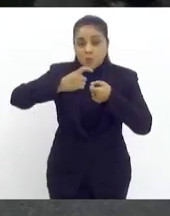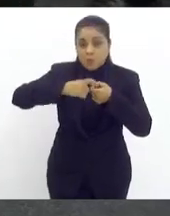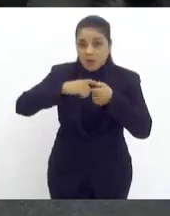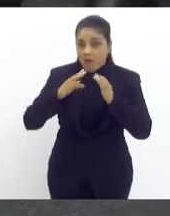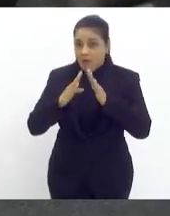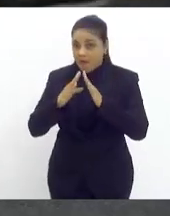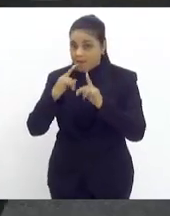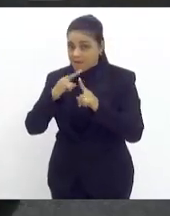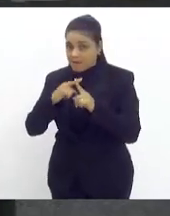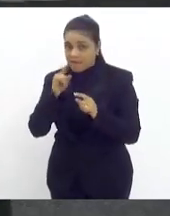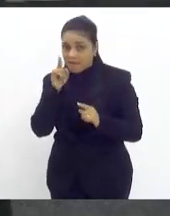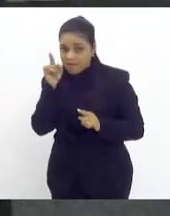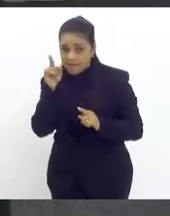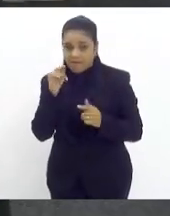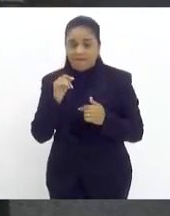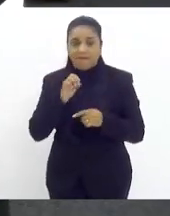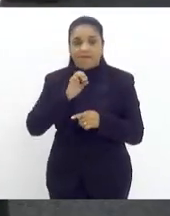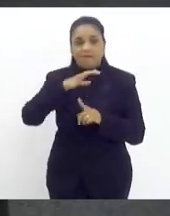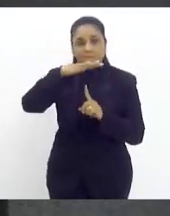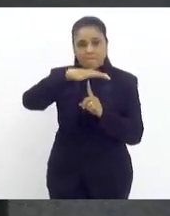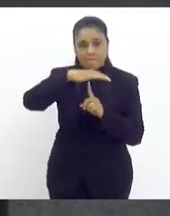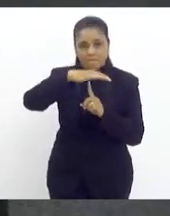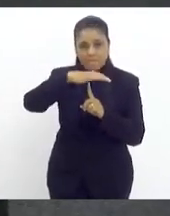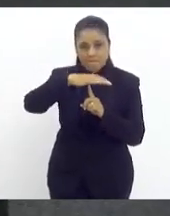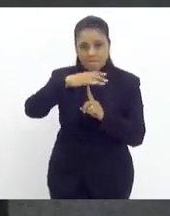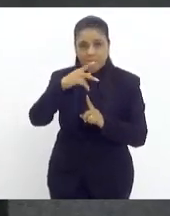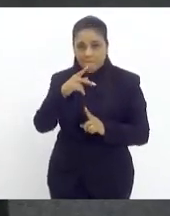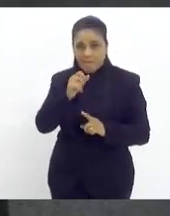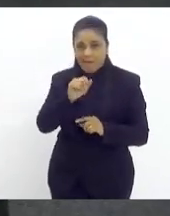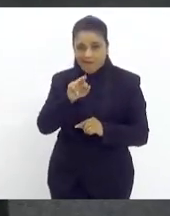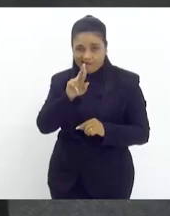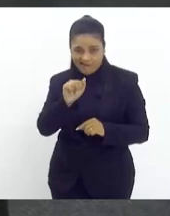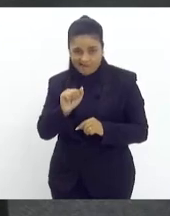convite aos deputados não é